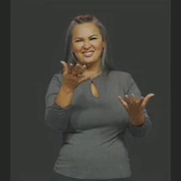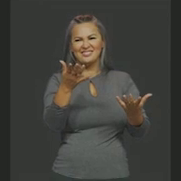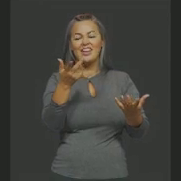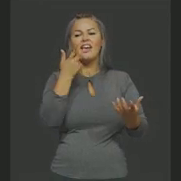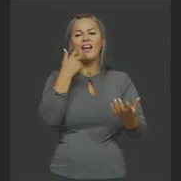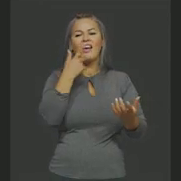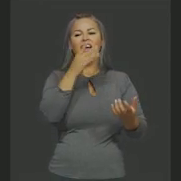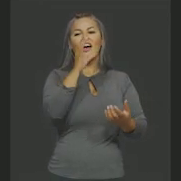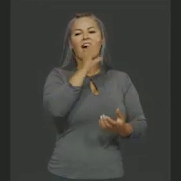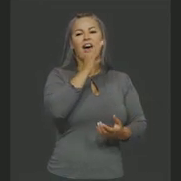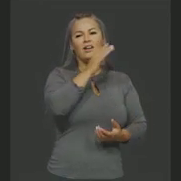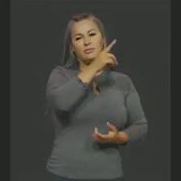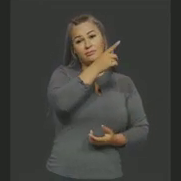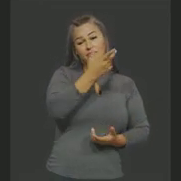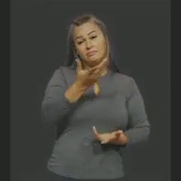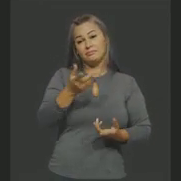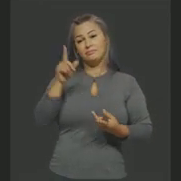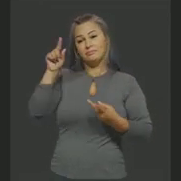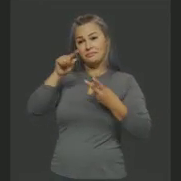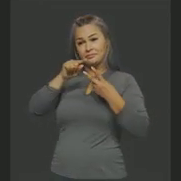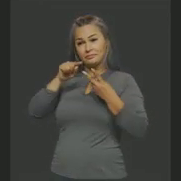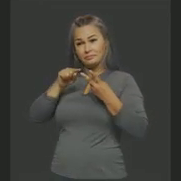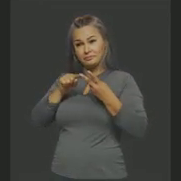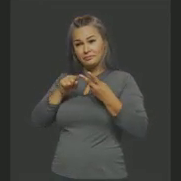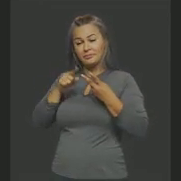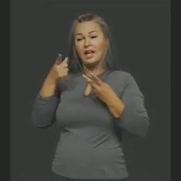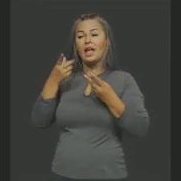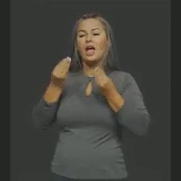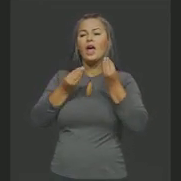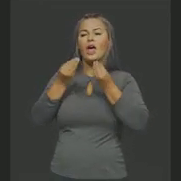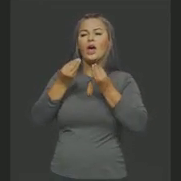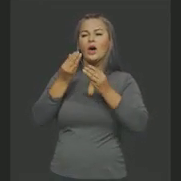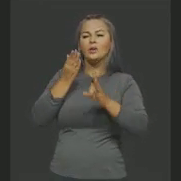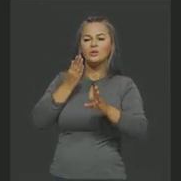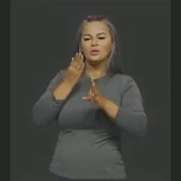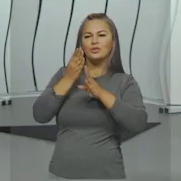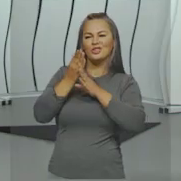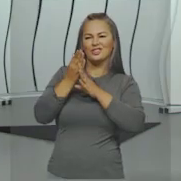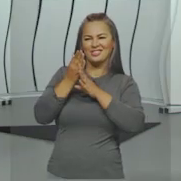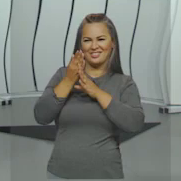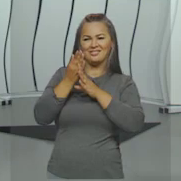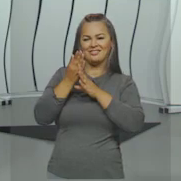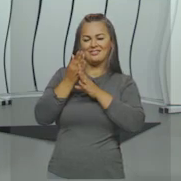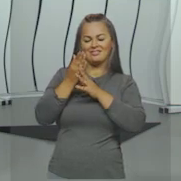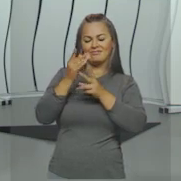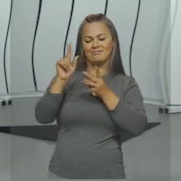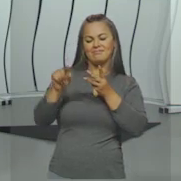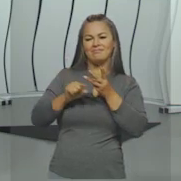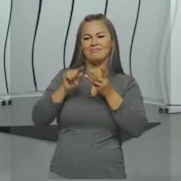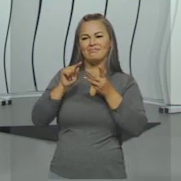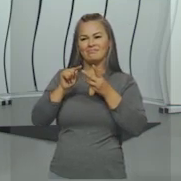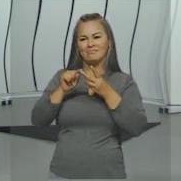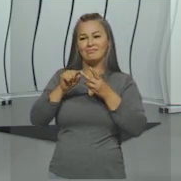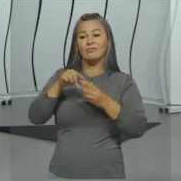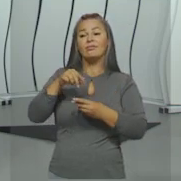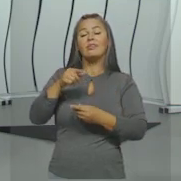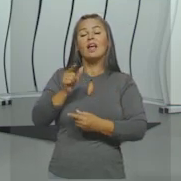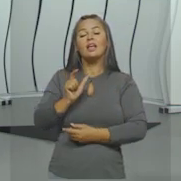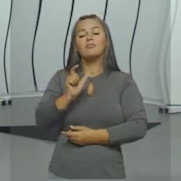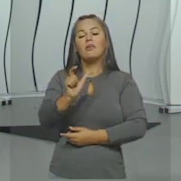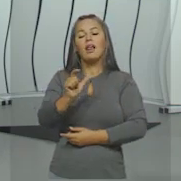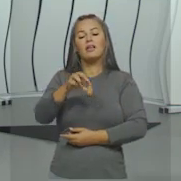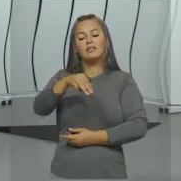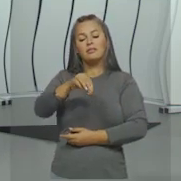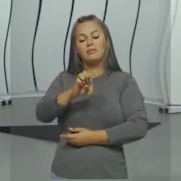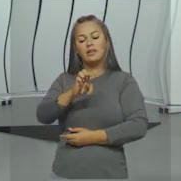Mudanças rápidas, falamos de tempo. E as medições do tempo são feitas pela meteorologia.